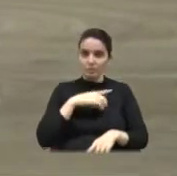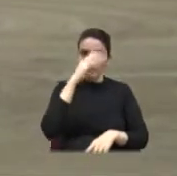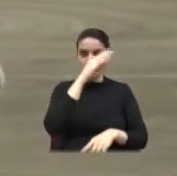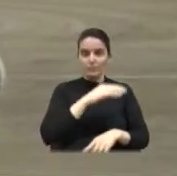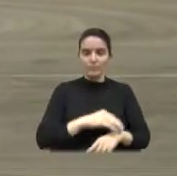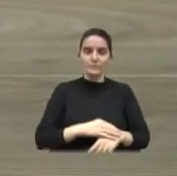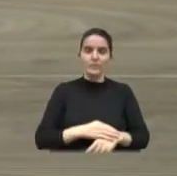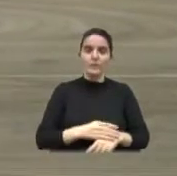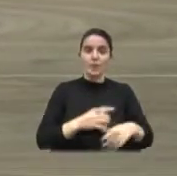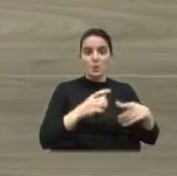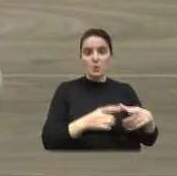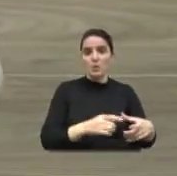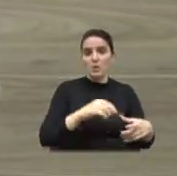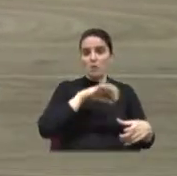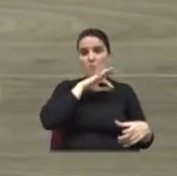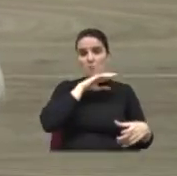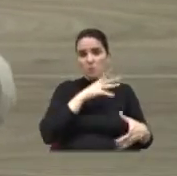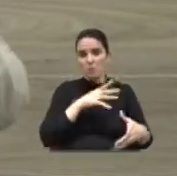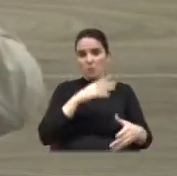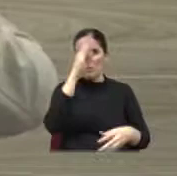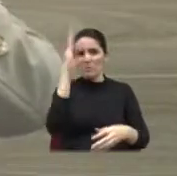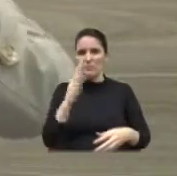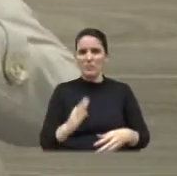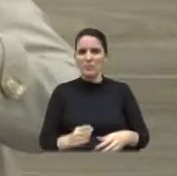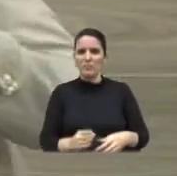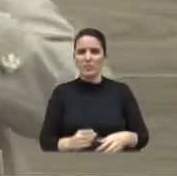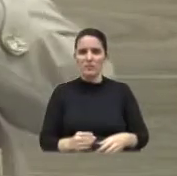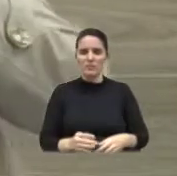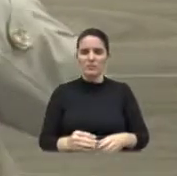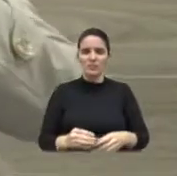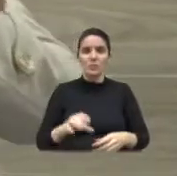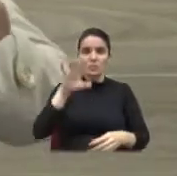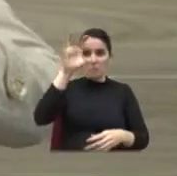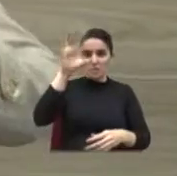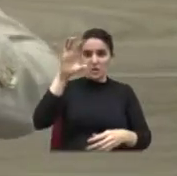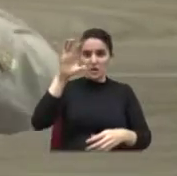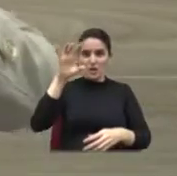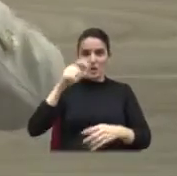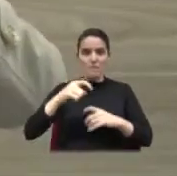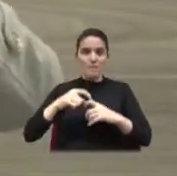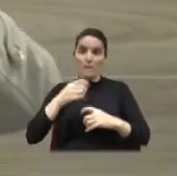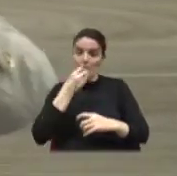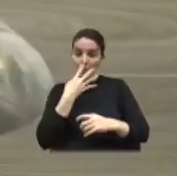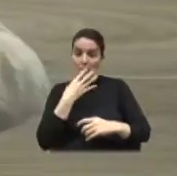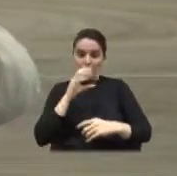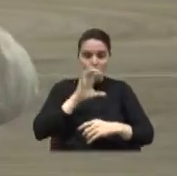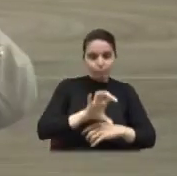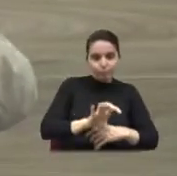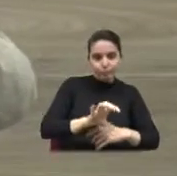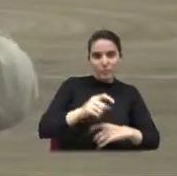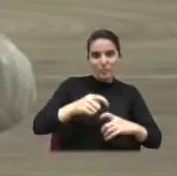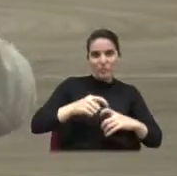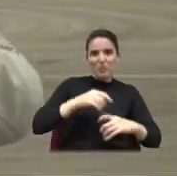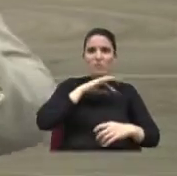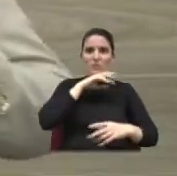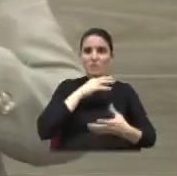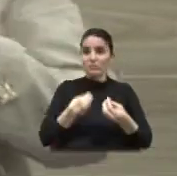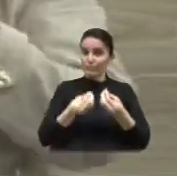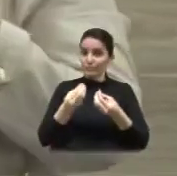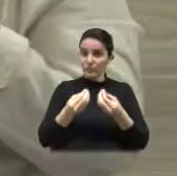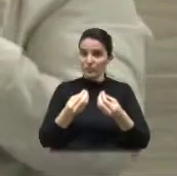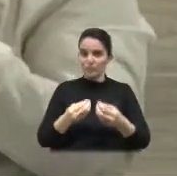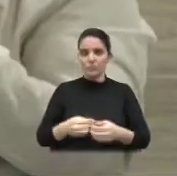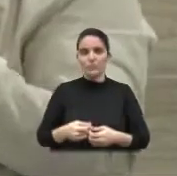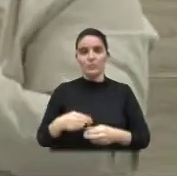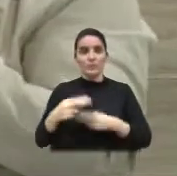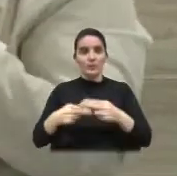pior medicina do mundo. Então você colocar isso na sociedade, numa questão dessa, dizendo para uma população